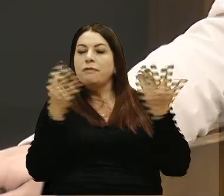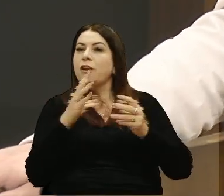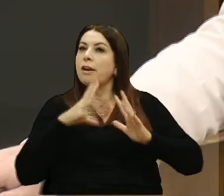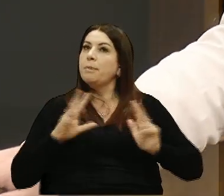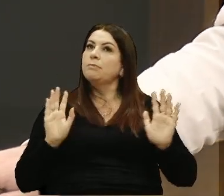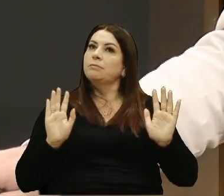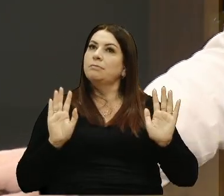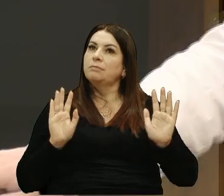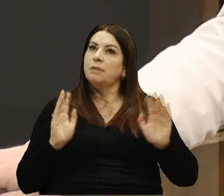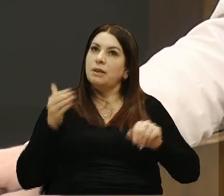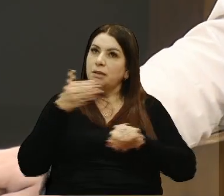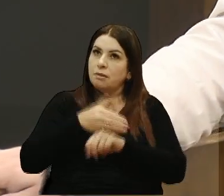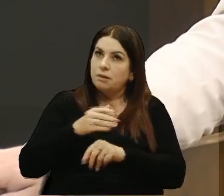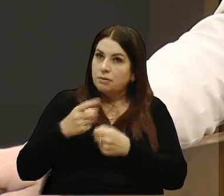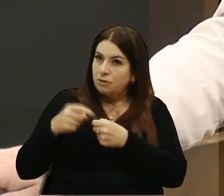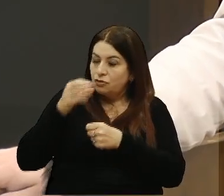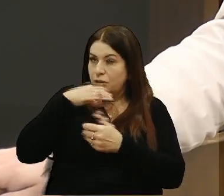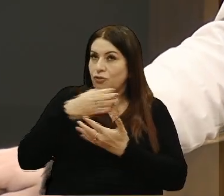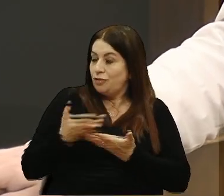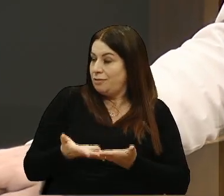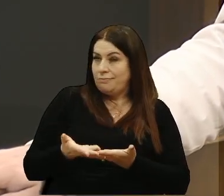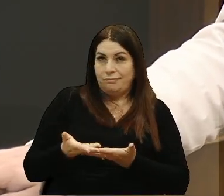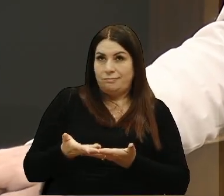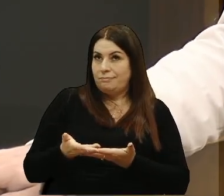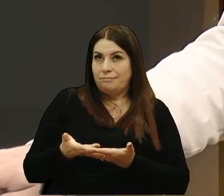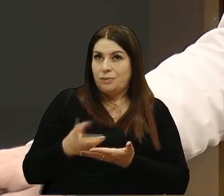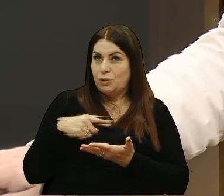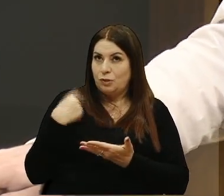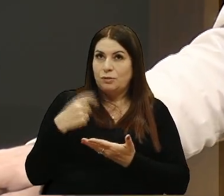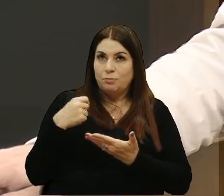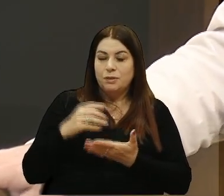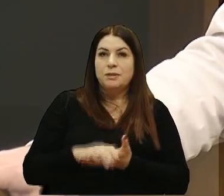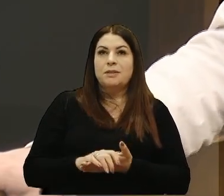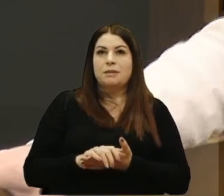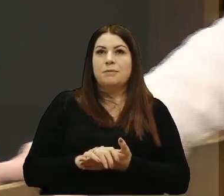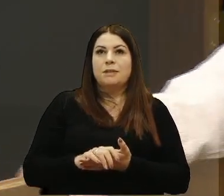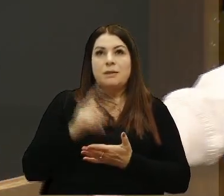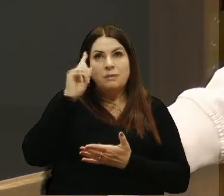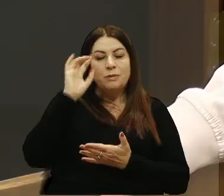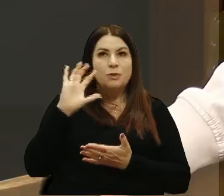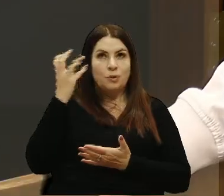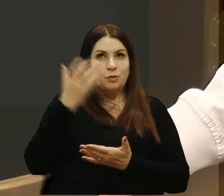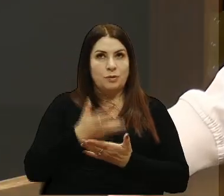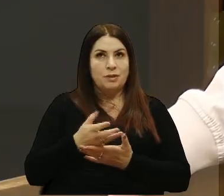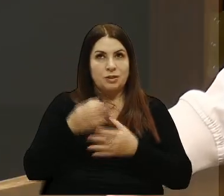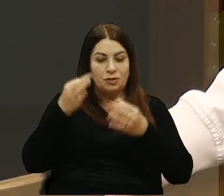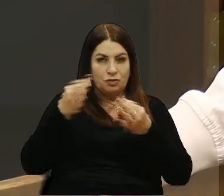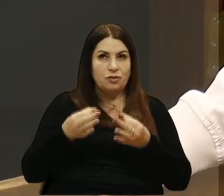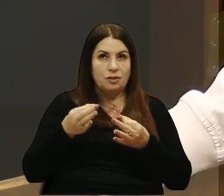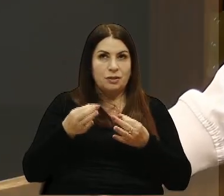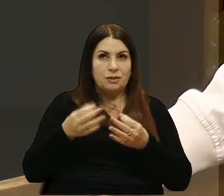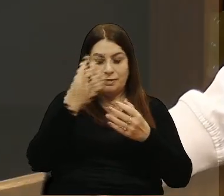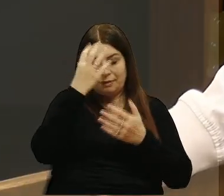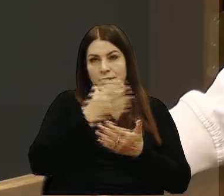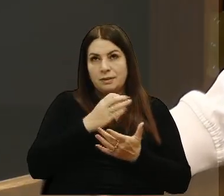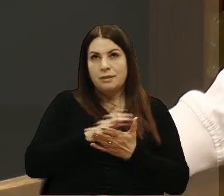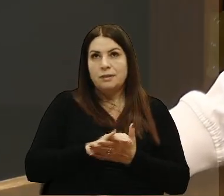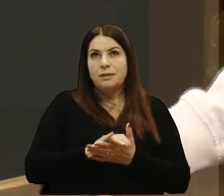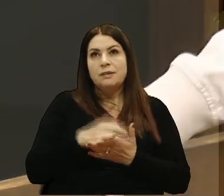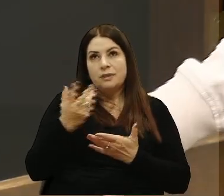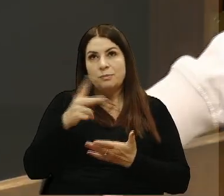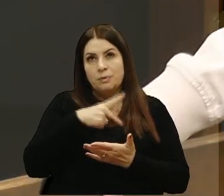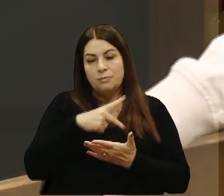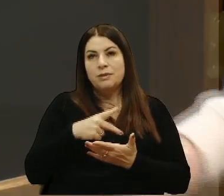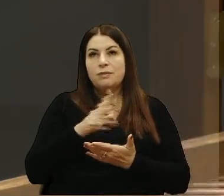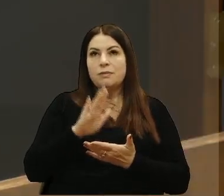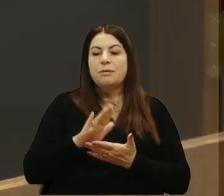Aquilo lá é a entrada de Caxias, e nós precisamos solucionar de forma célere. Então, presidente,